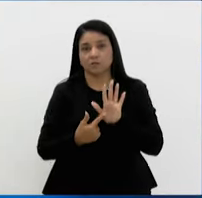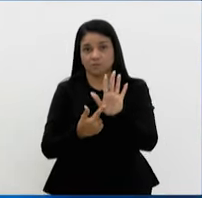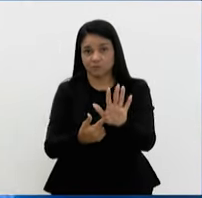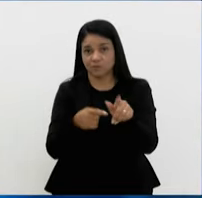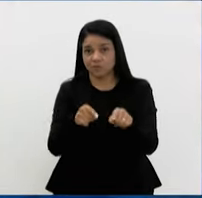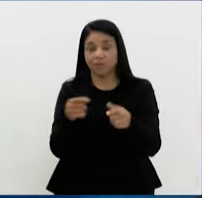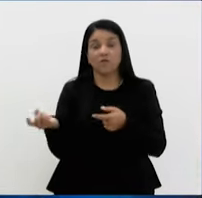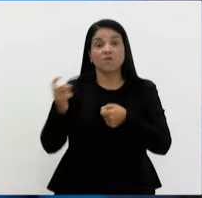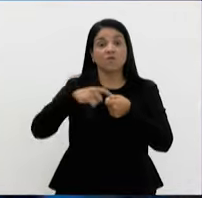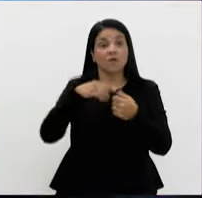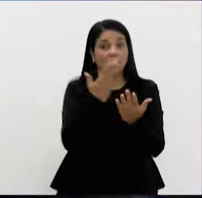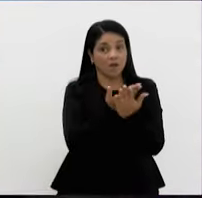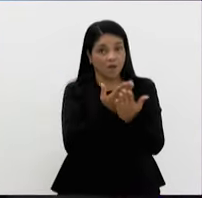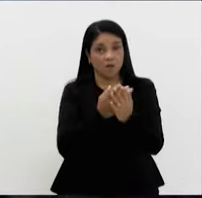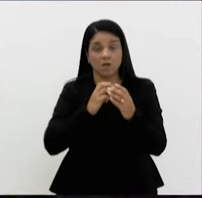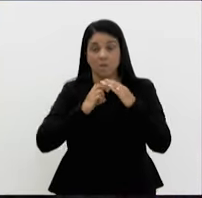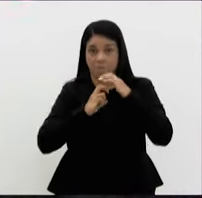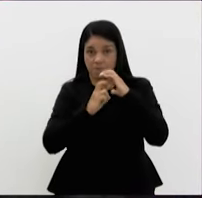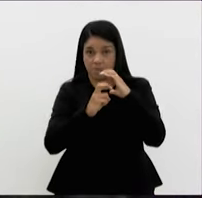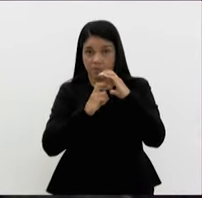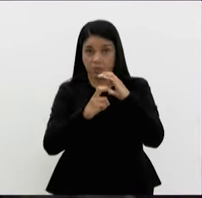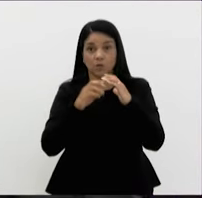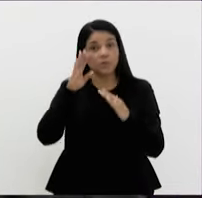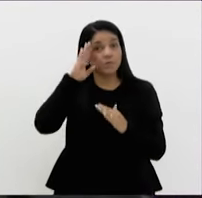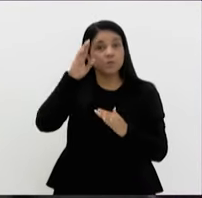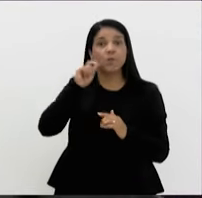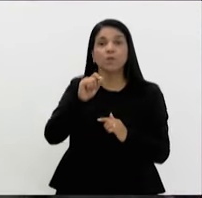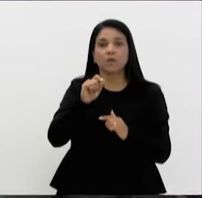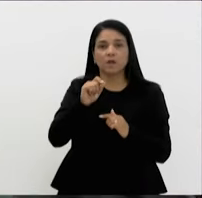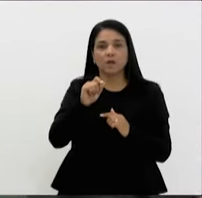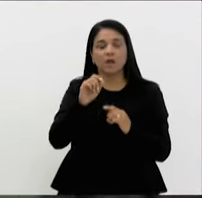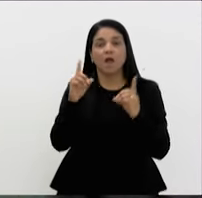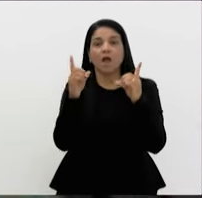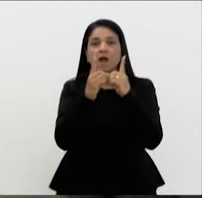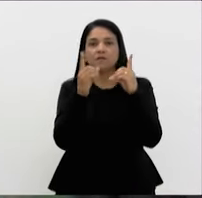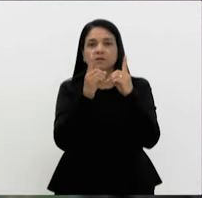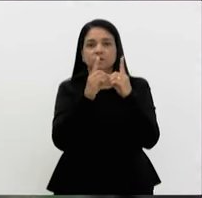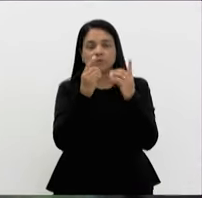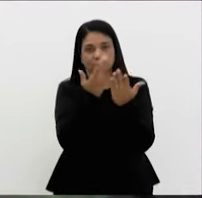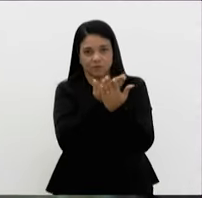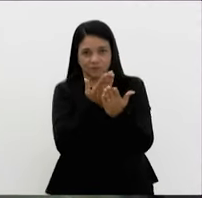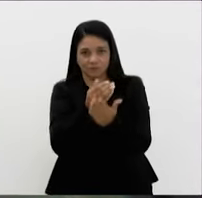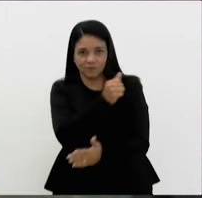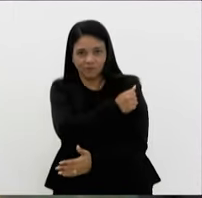volta às aulas, o metrô decidiu dar prioridade ao atendimento aos estudantes